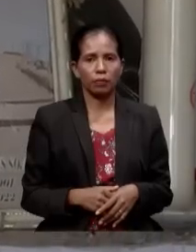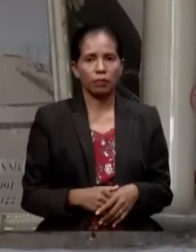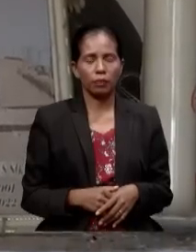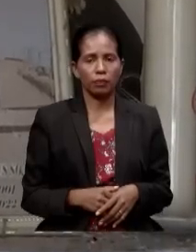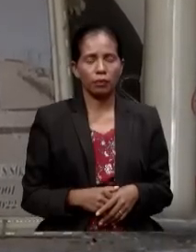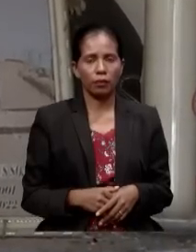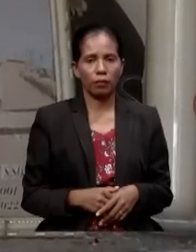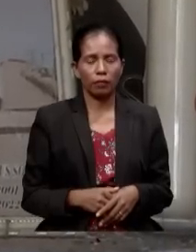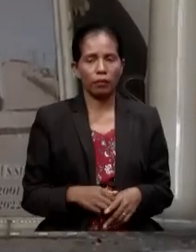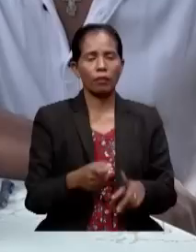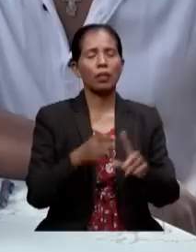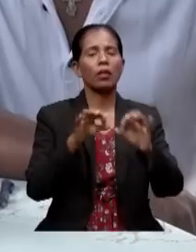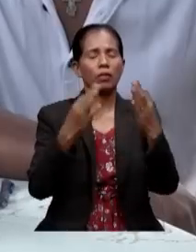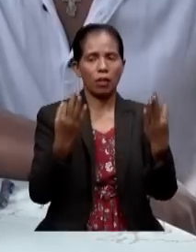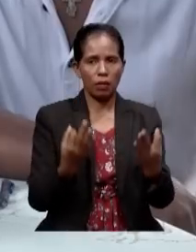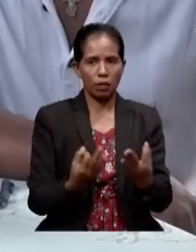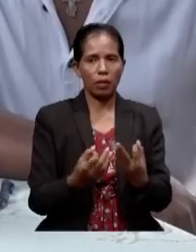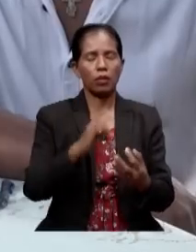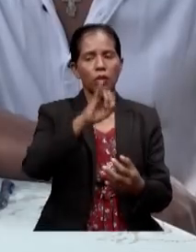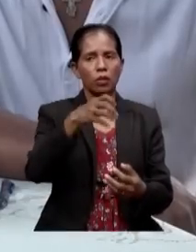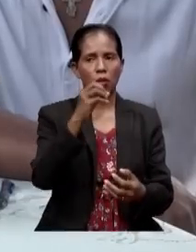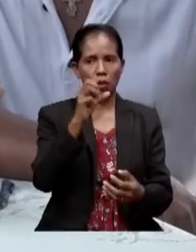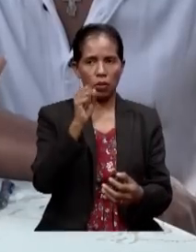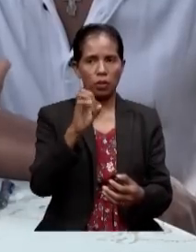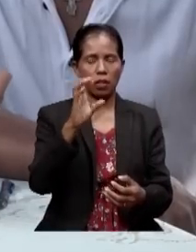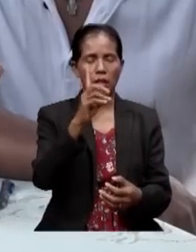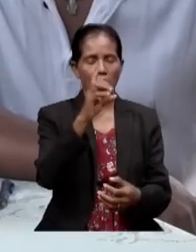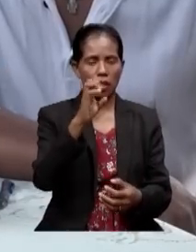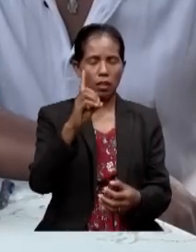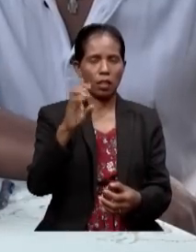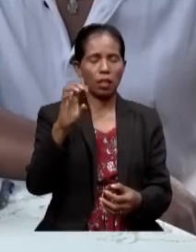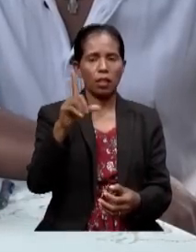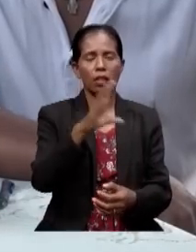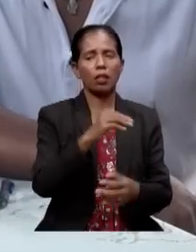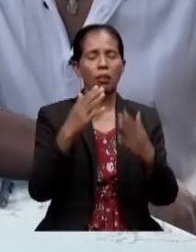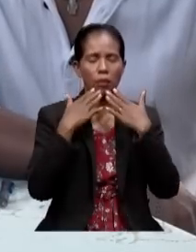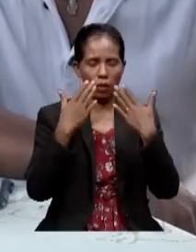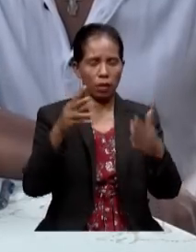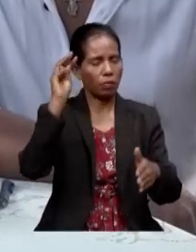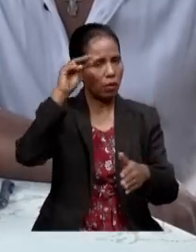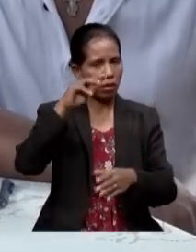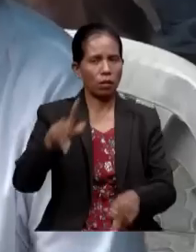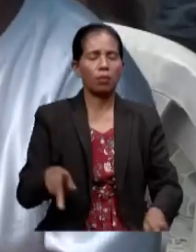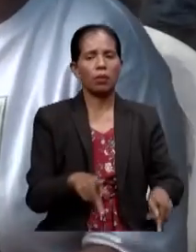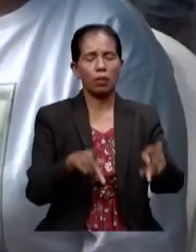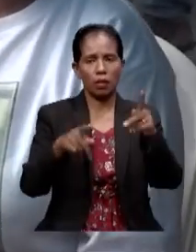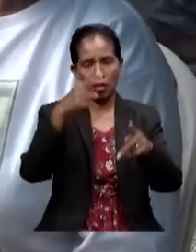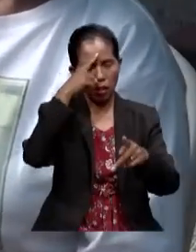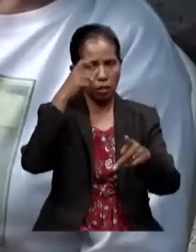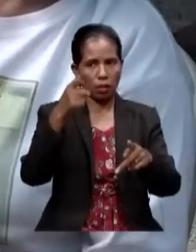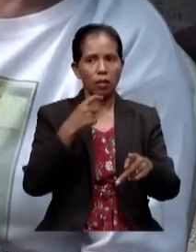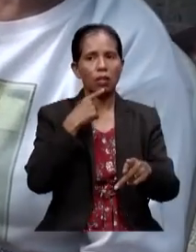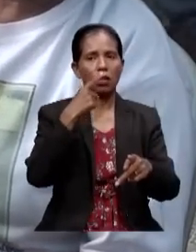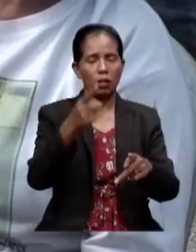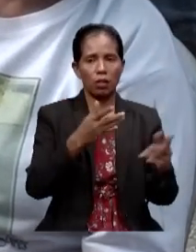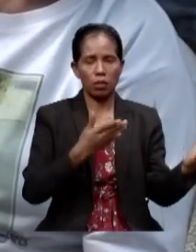A advogada Rose Família Matabian, Zé Bernardo, Adelina Melo de Jesus Lobo agradece ao Ministério Público. Também consegue